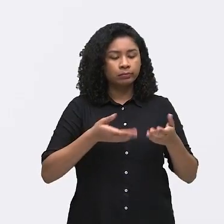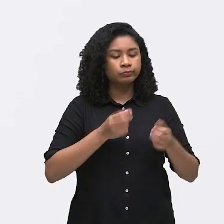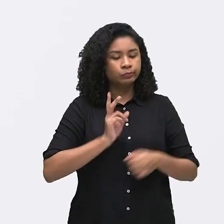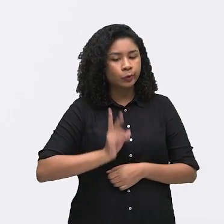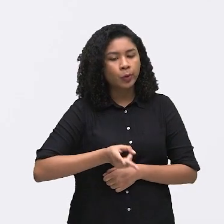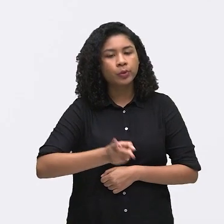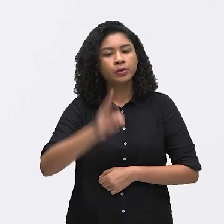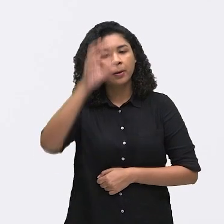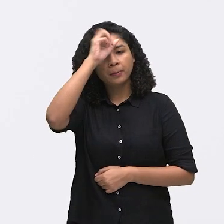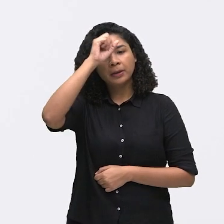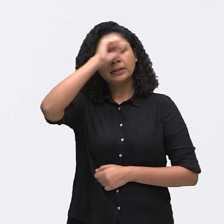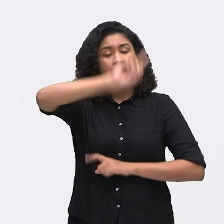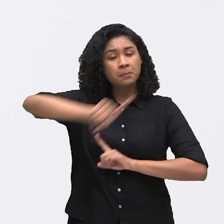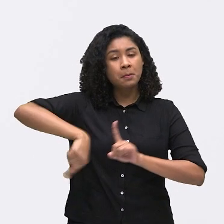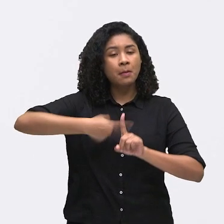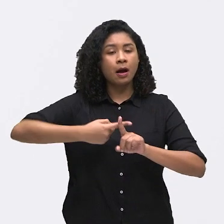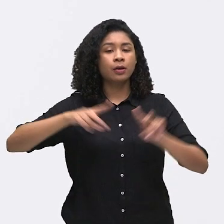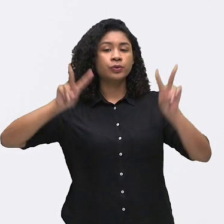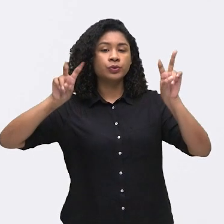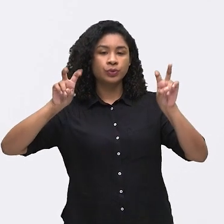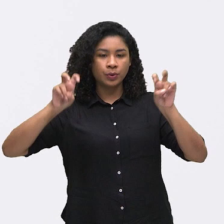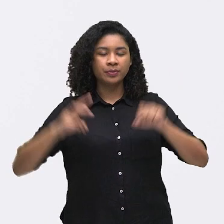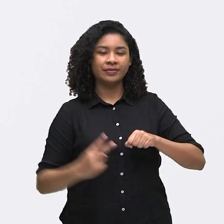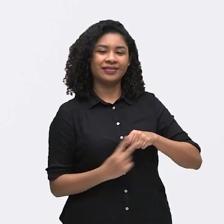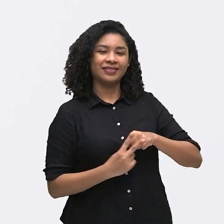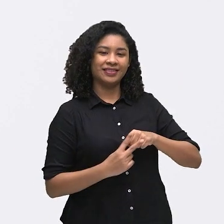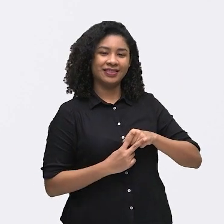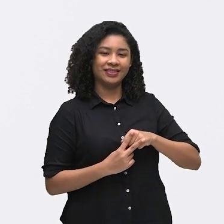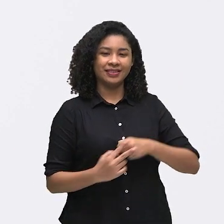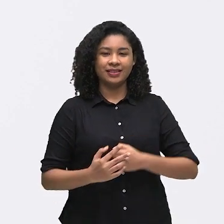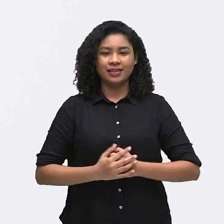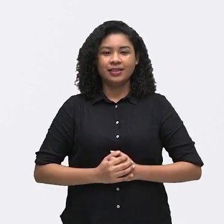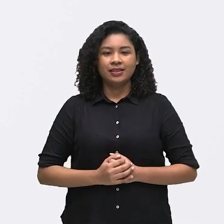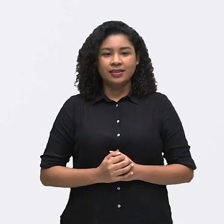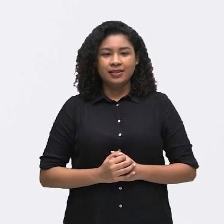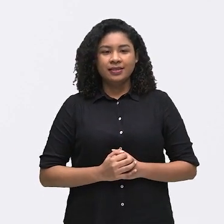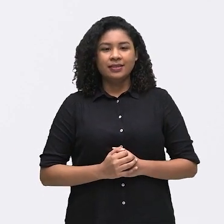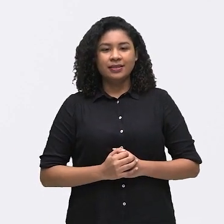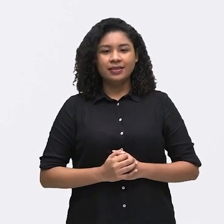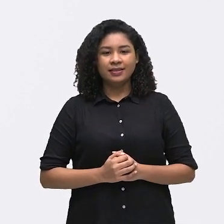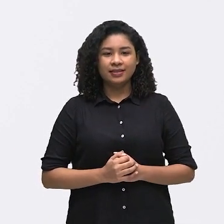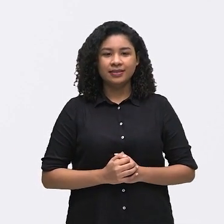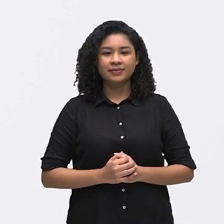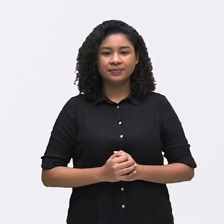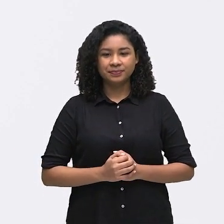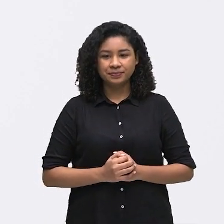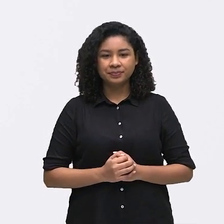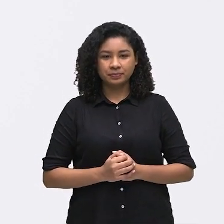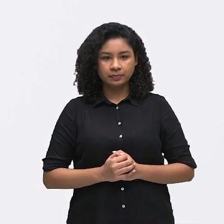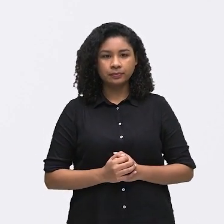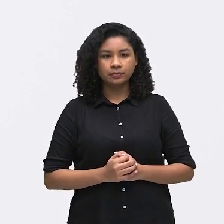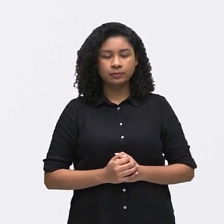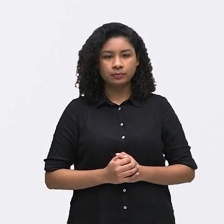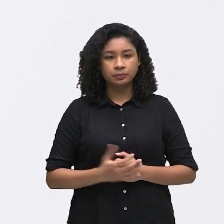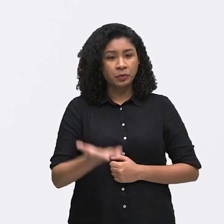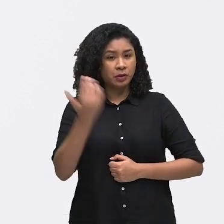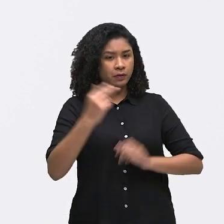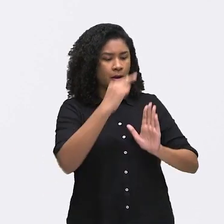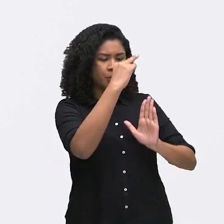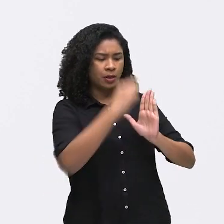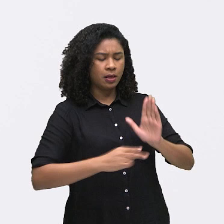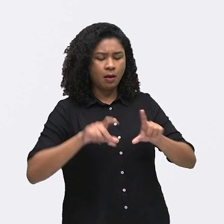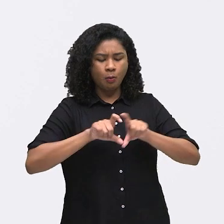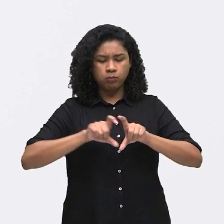mais sobre os verbos. Vamos lá. Leia o trecho da canção Aquarela e observe